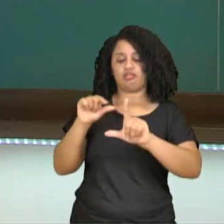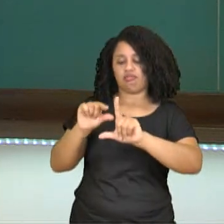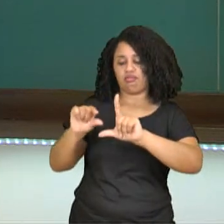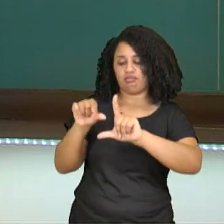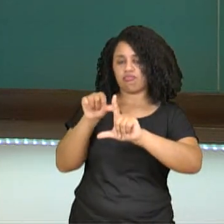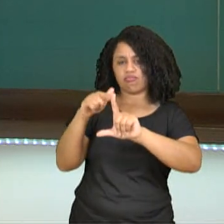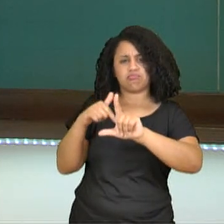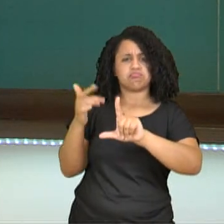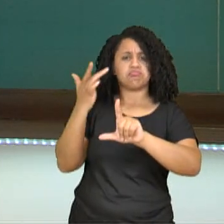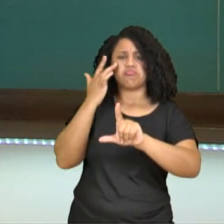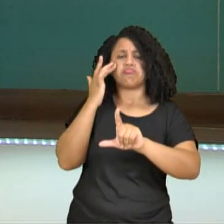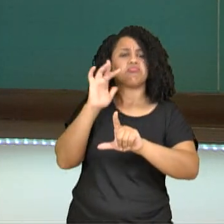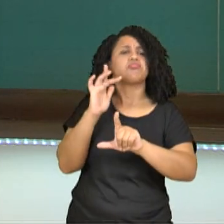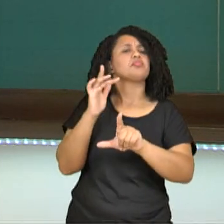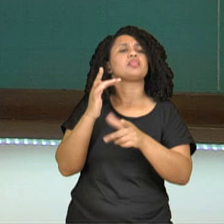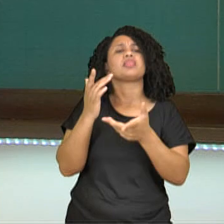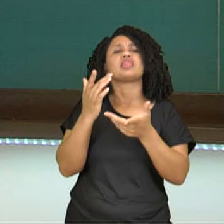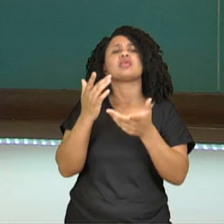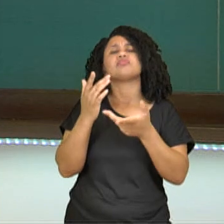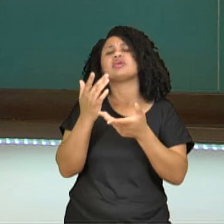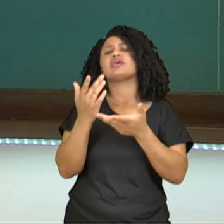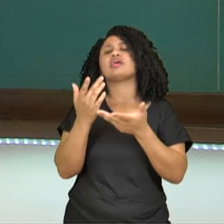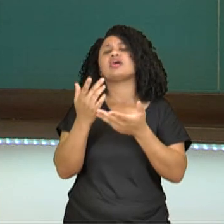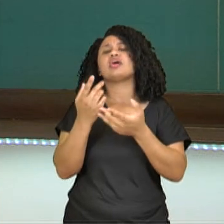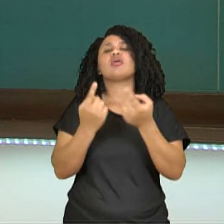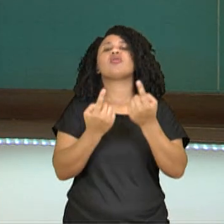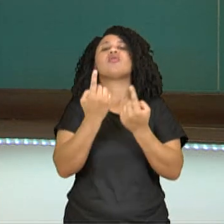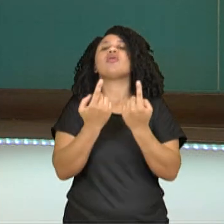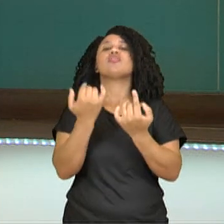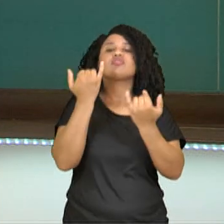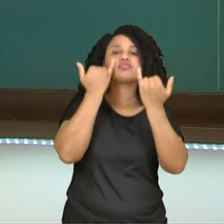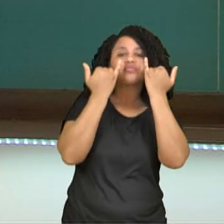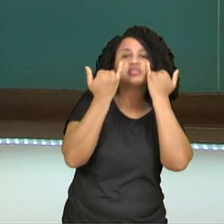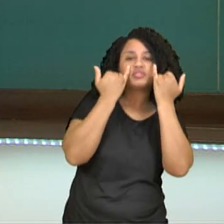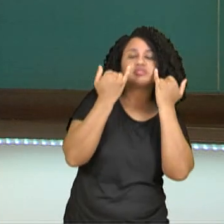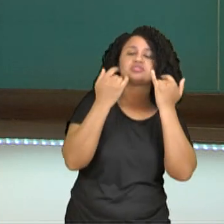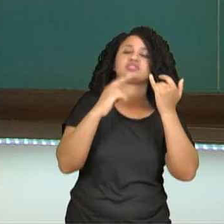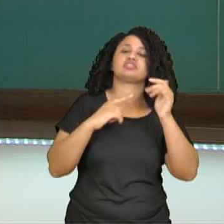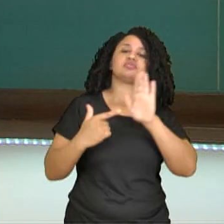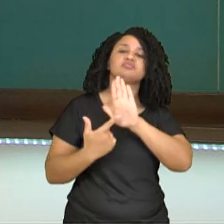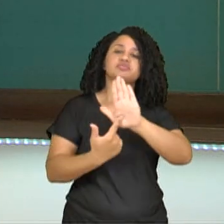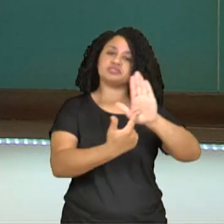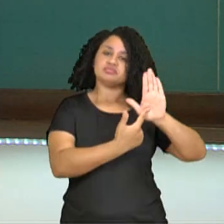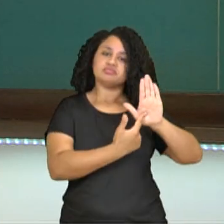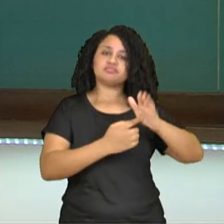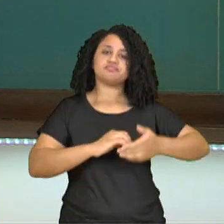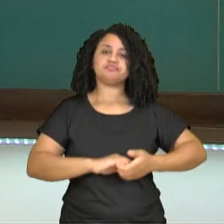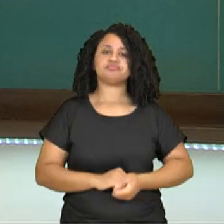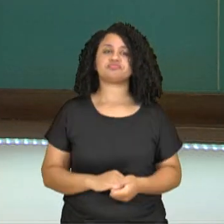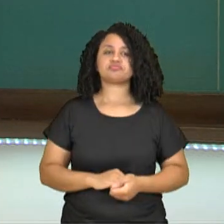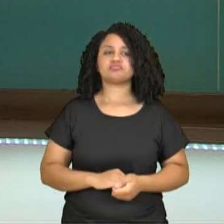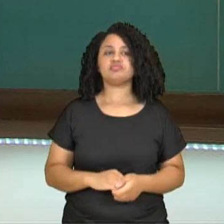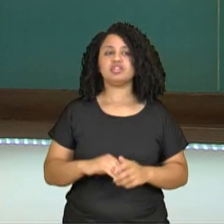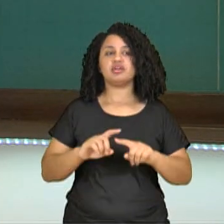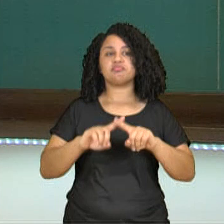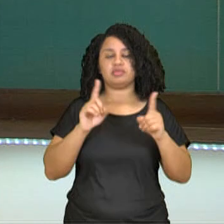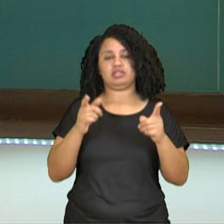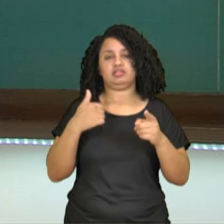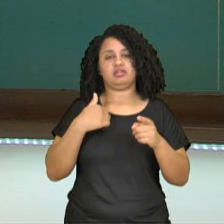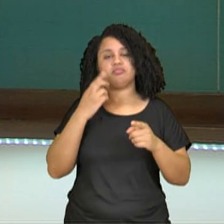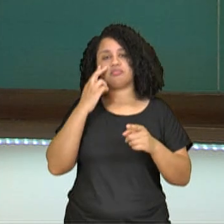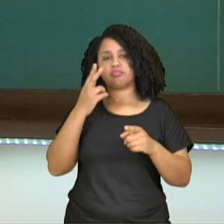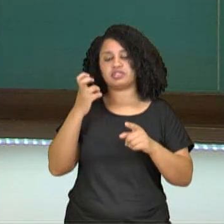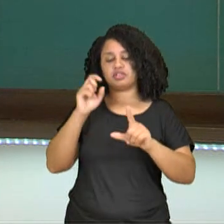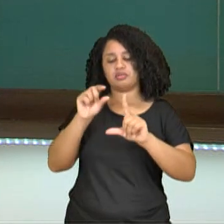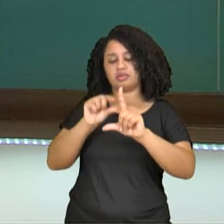não saberíamos, bem provável, quais são as informações que estão ali sendo destacadas. Agora, quando a gente observa aqui,